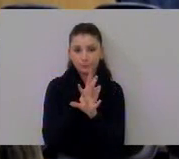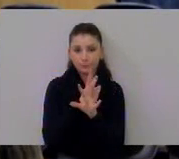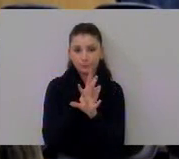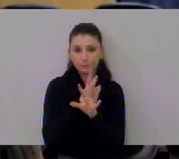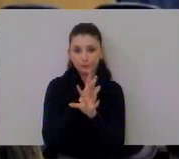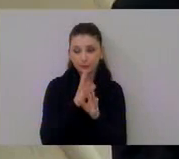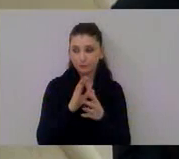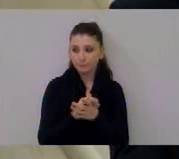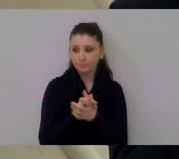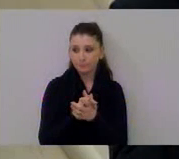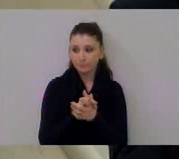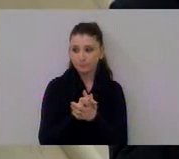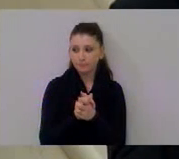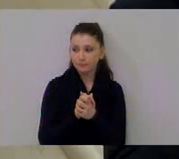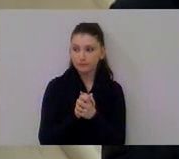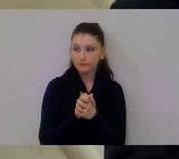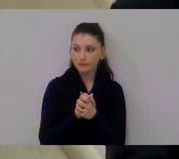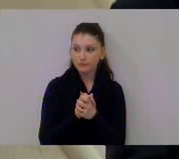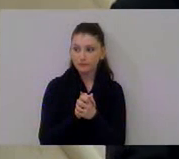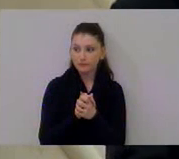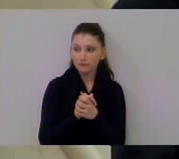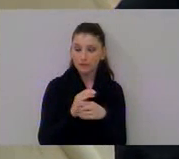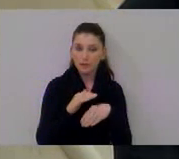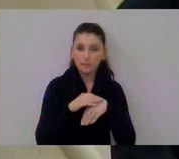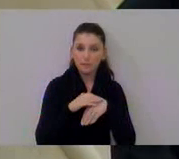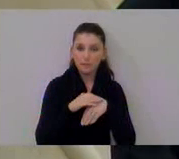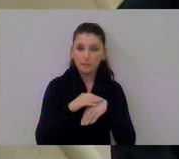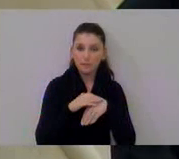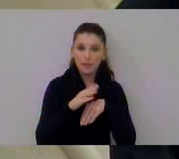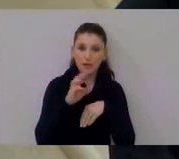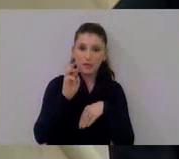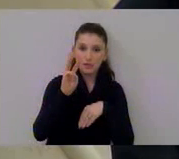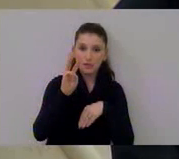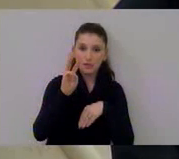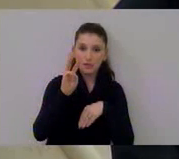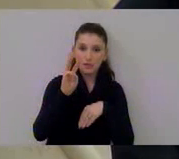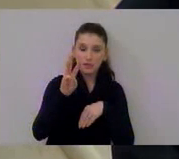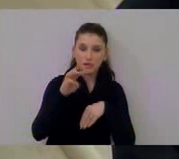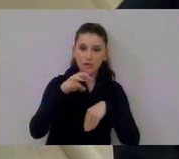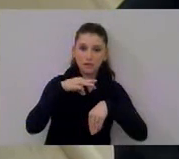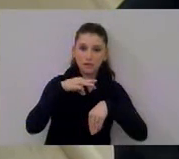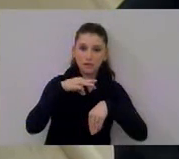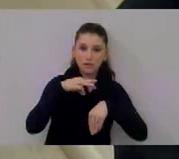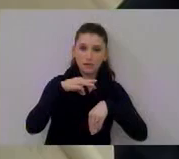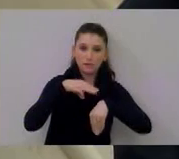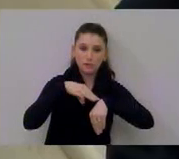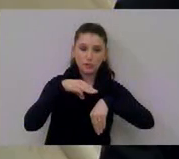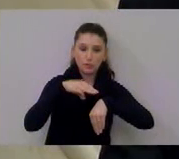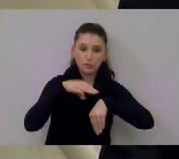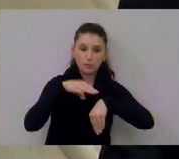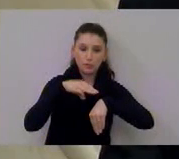Mais 3 minutos e meio do vereador Tita Belloni.